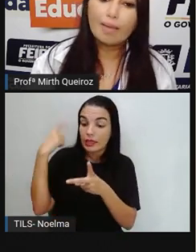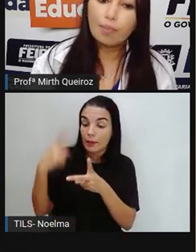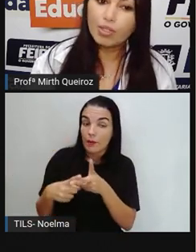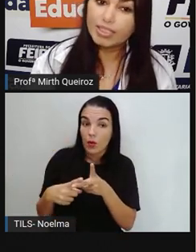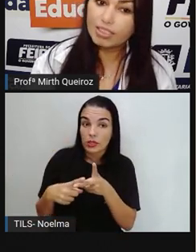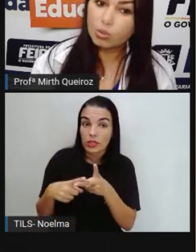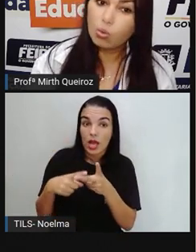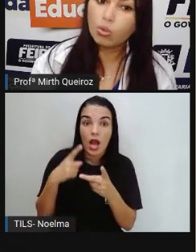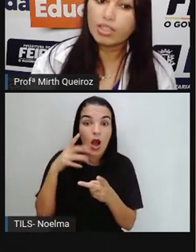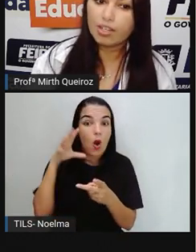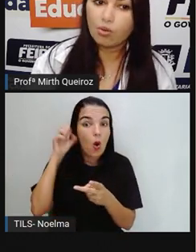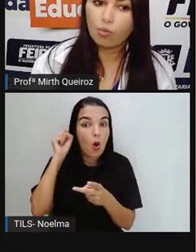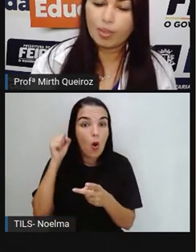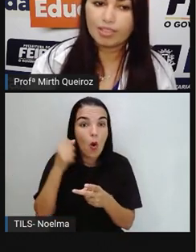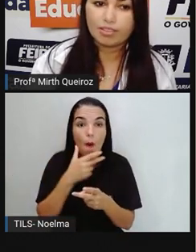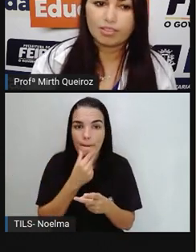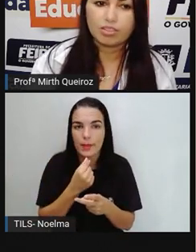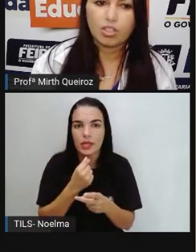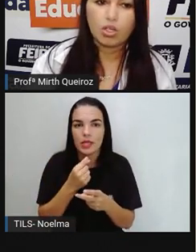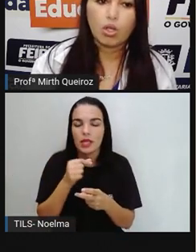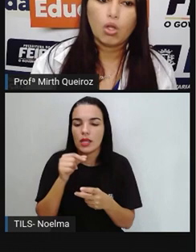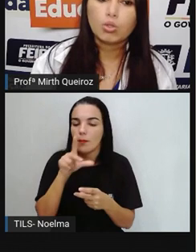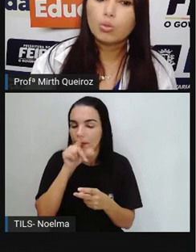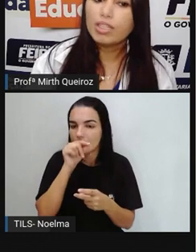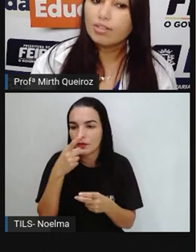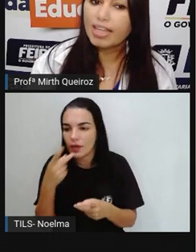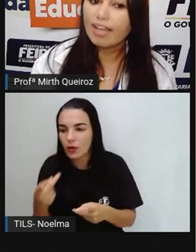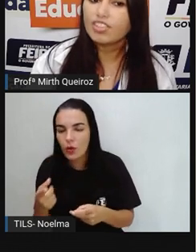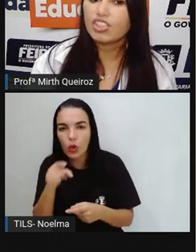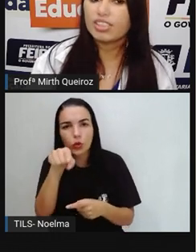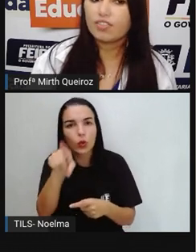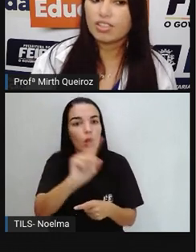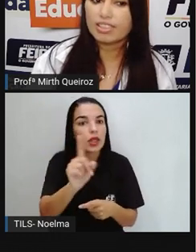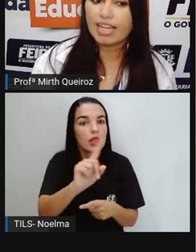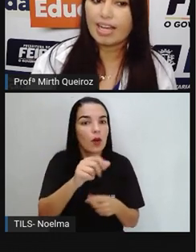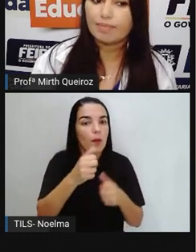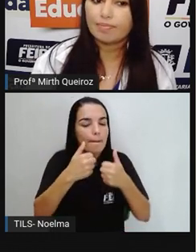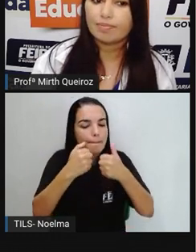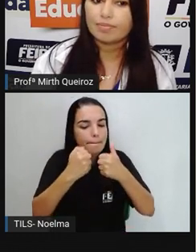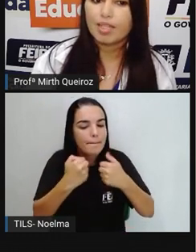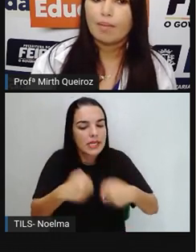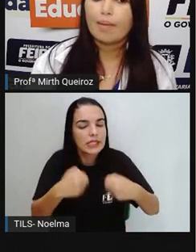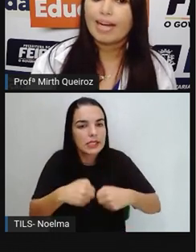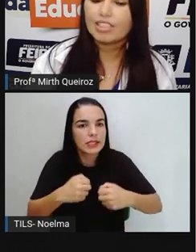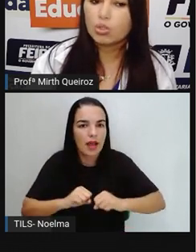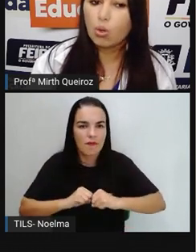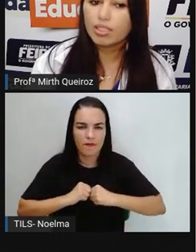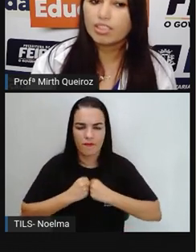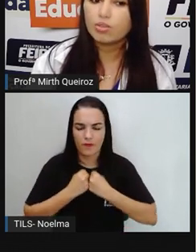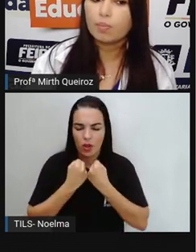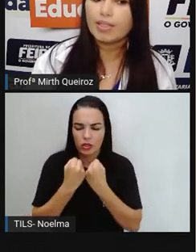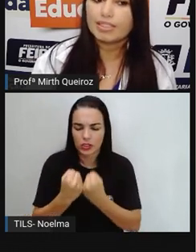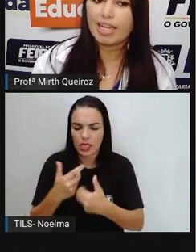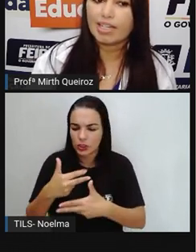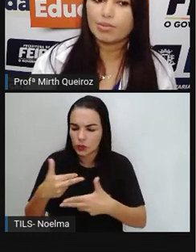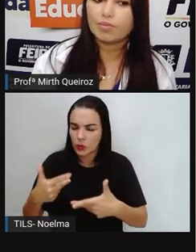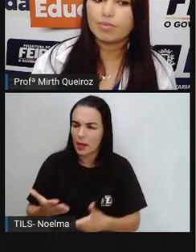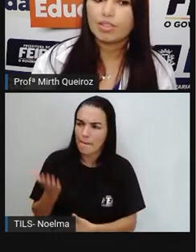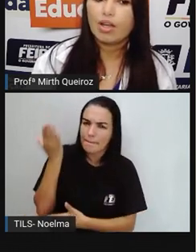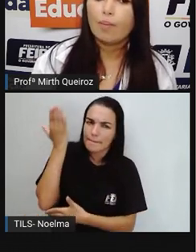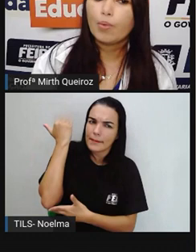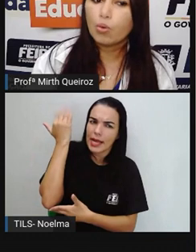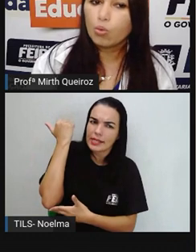E depois escuta, homem, tu não deves te esforçar para as coisas do